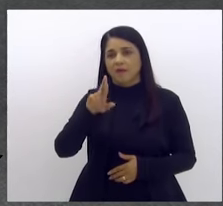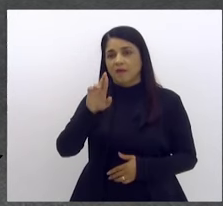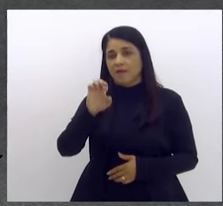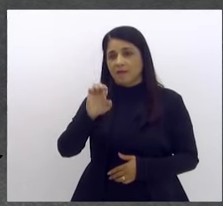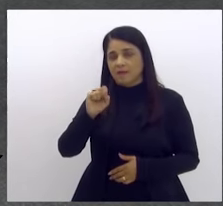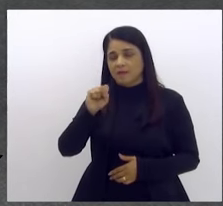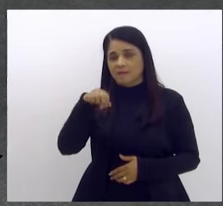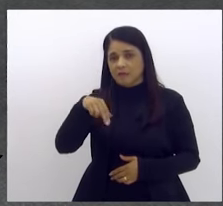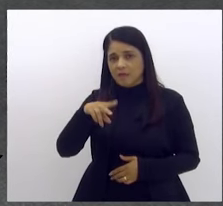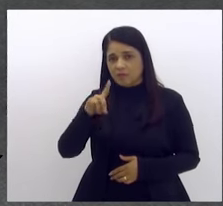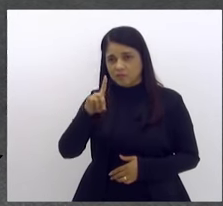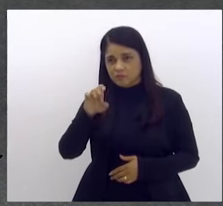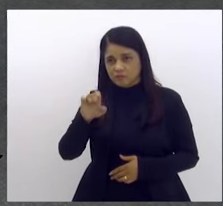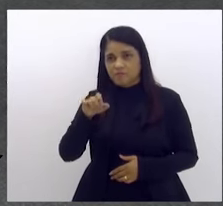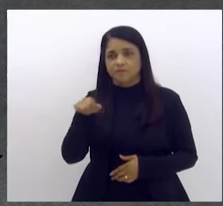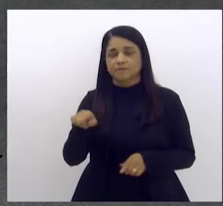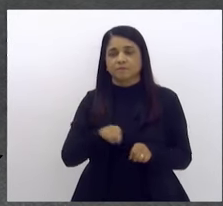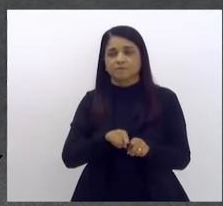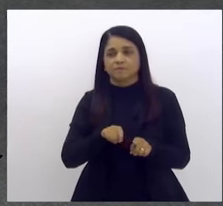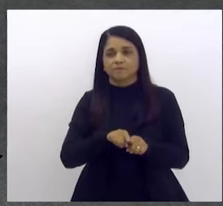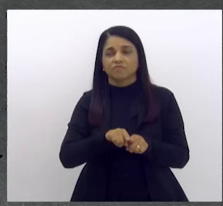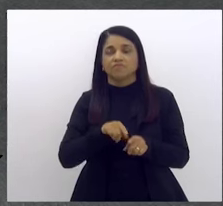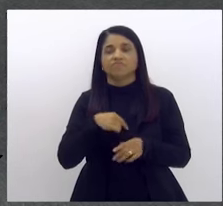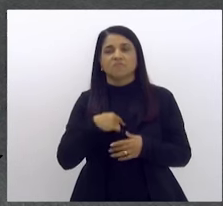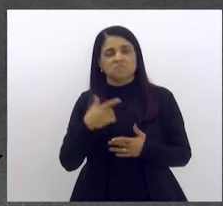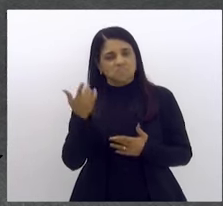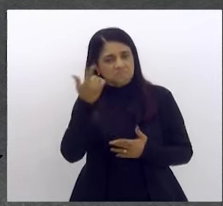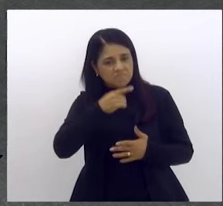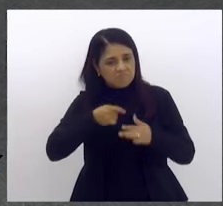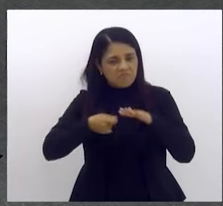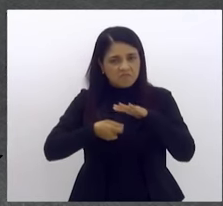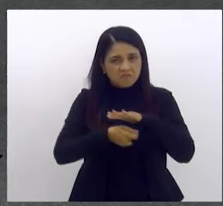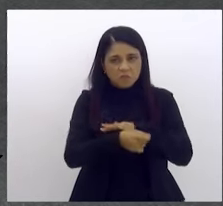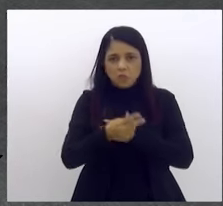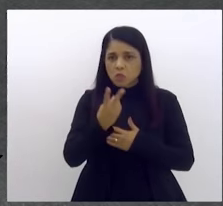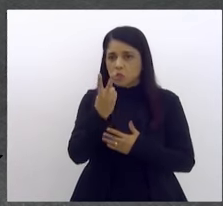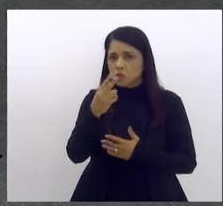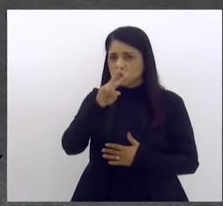presidente mundial da Nissan, em Resende, do investimento de